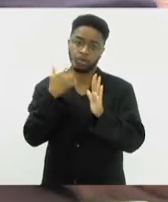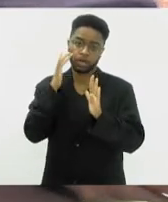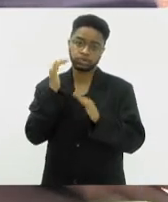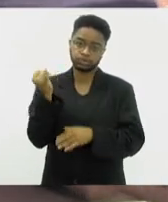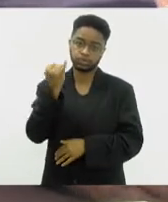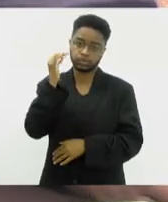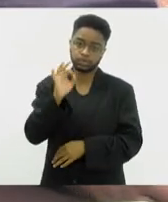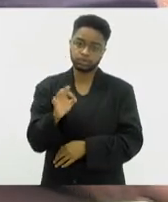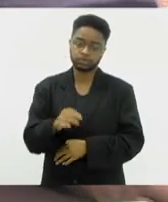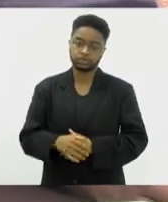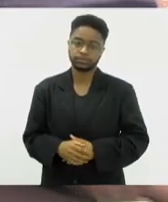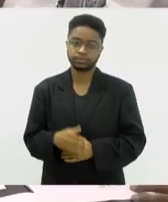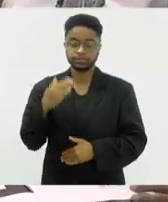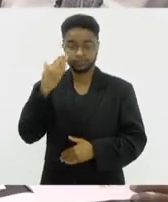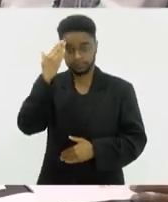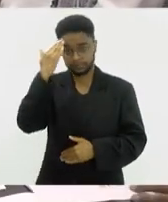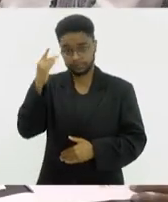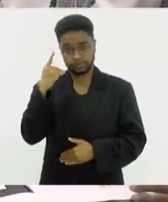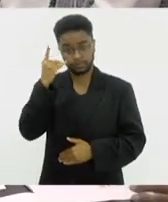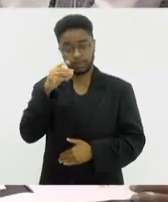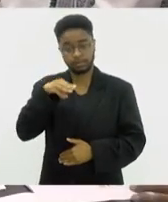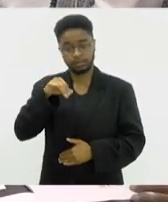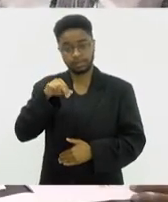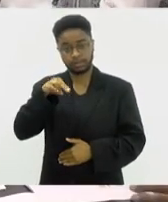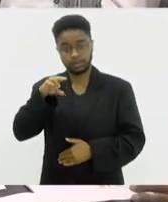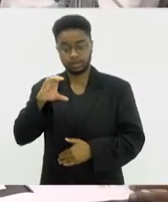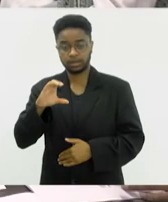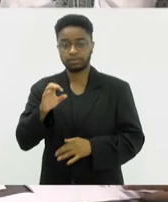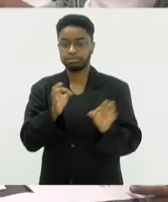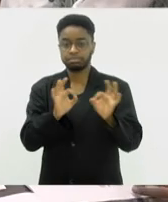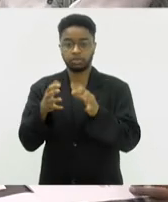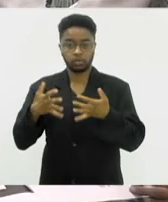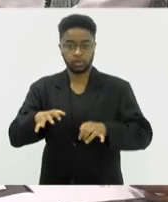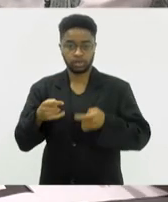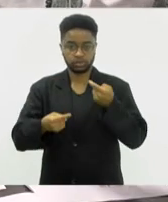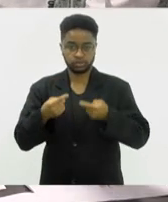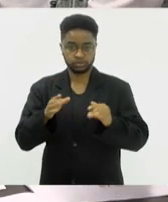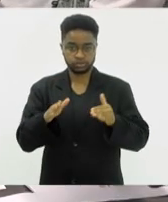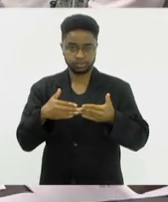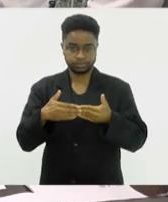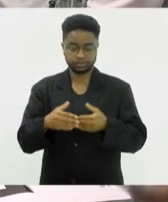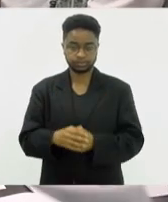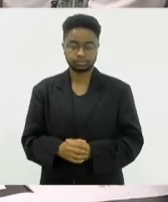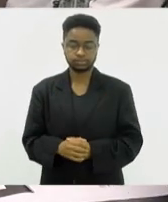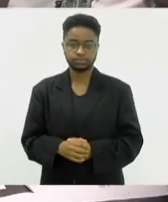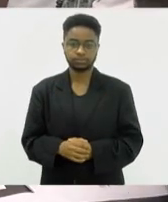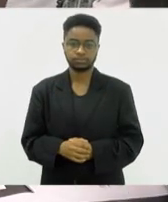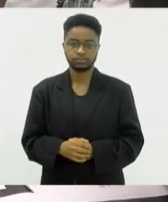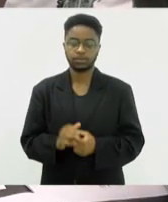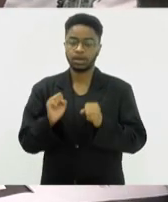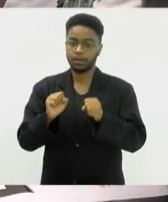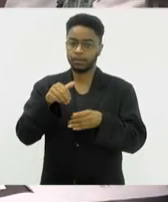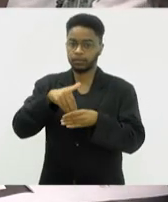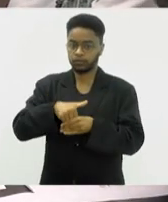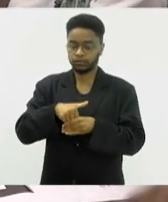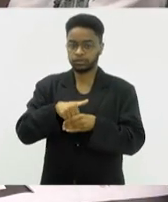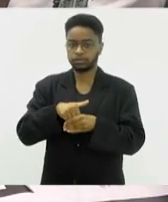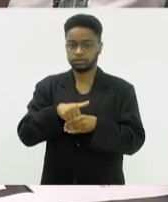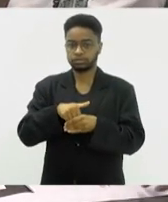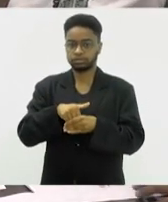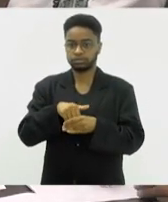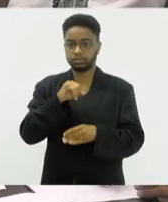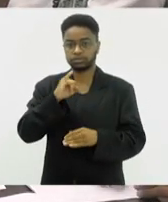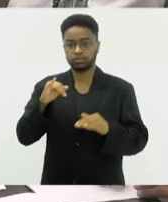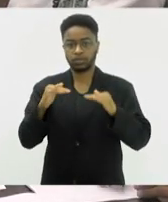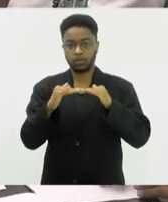relevante. Obrigado, deputado Carlos Mink. Não havendo quem queira mais discutir, encerrada a discussão em votação.